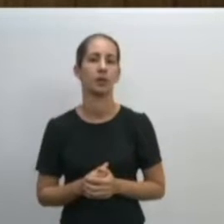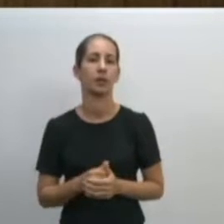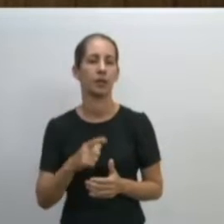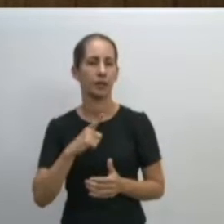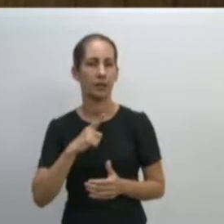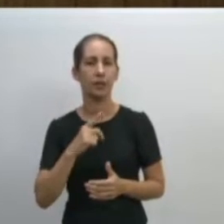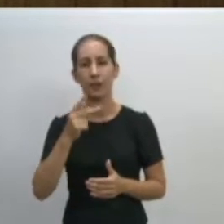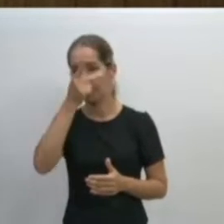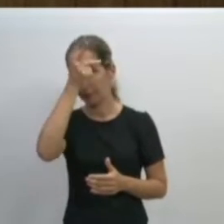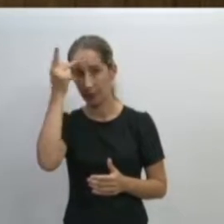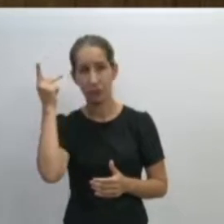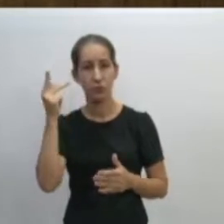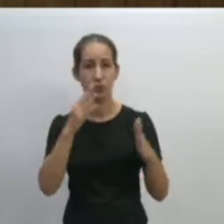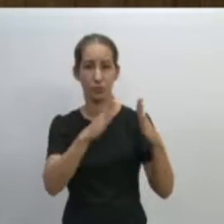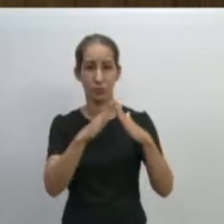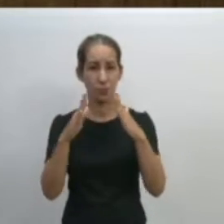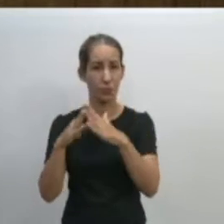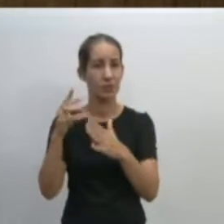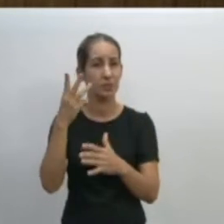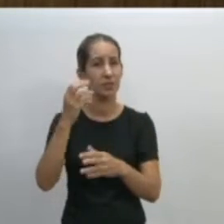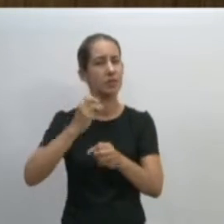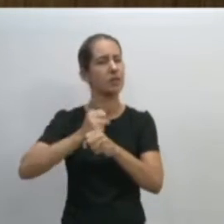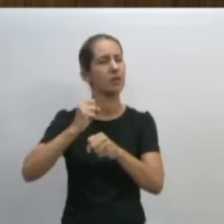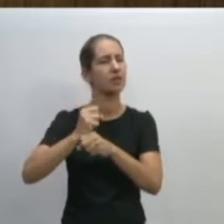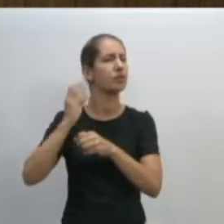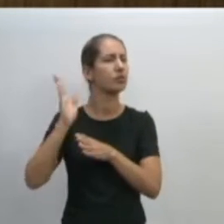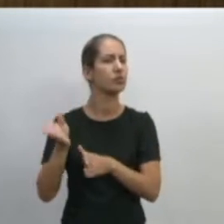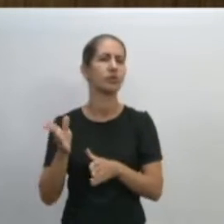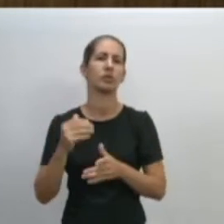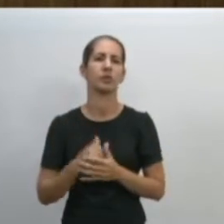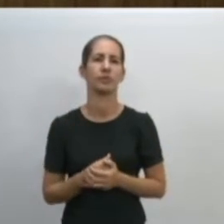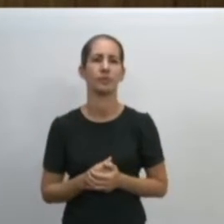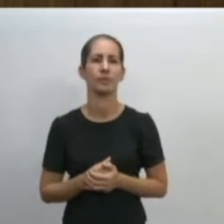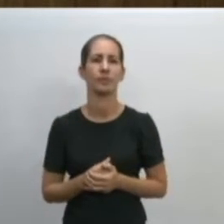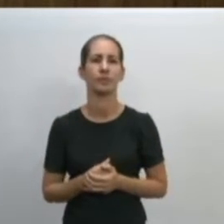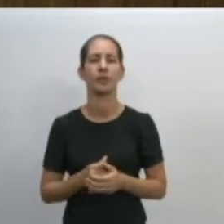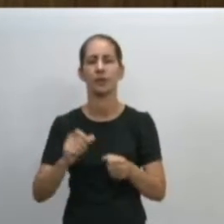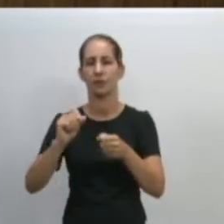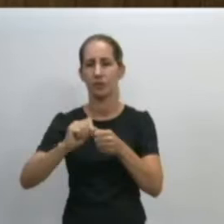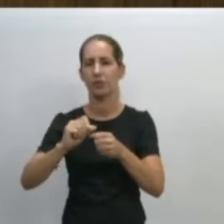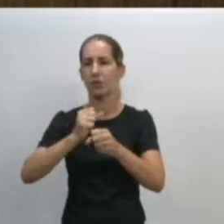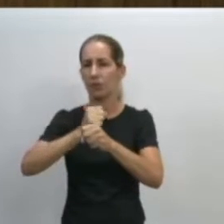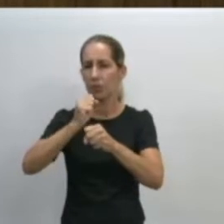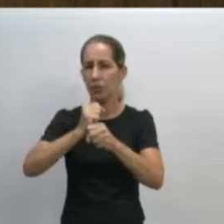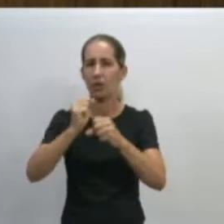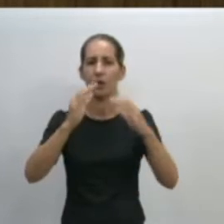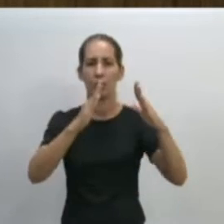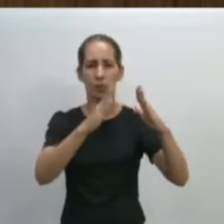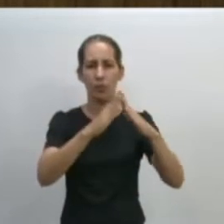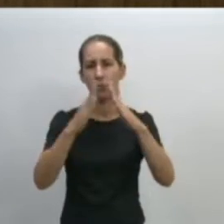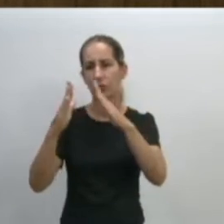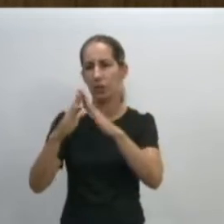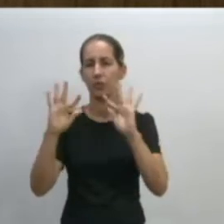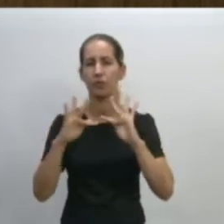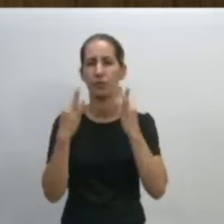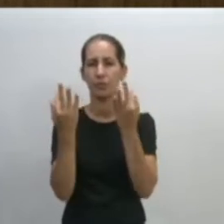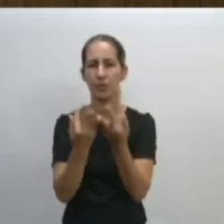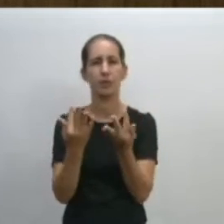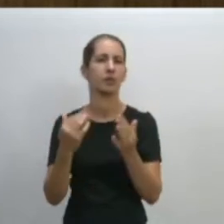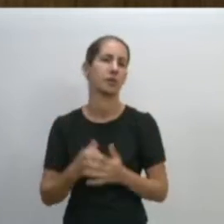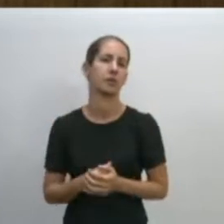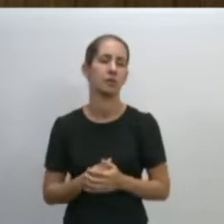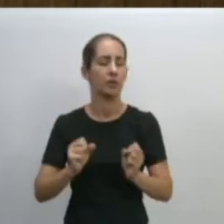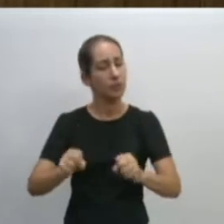moradores ali há mais de 30 anos que têm suas casas, fizeram suas casas, criaram suas famílias, né? E